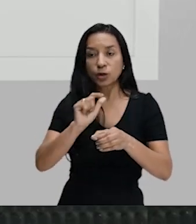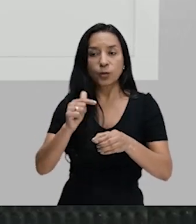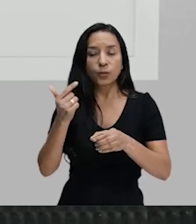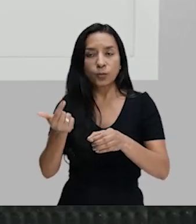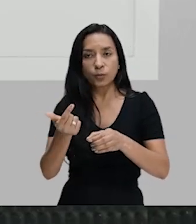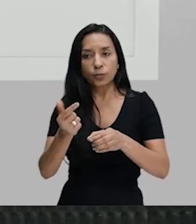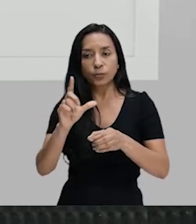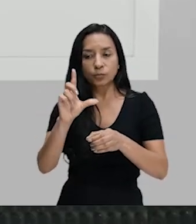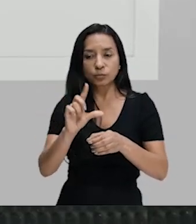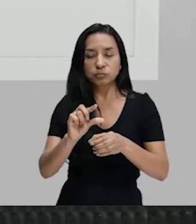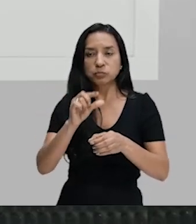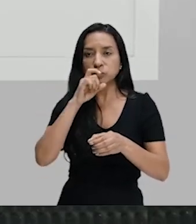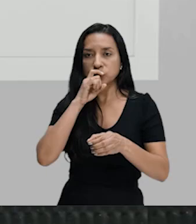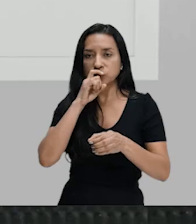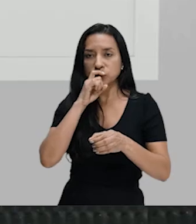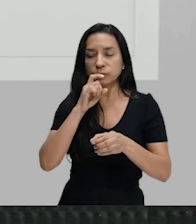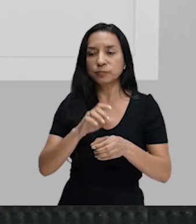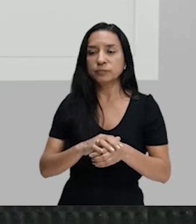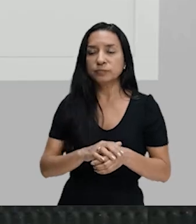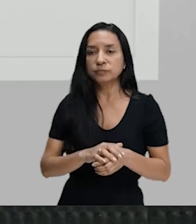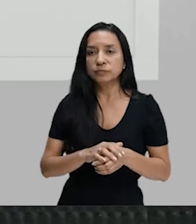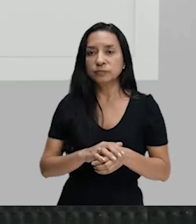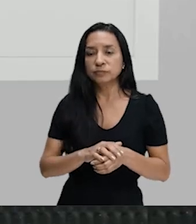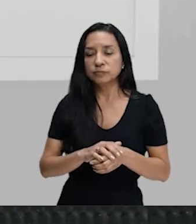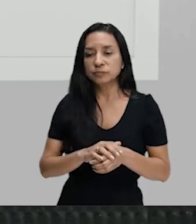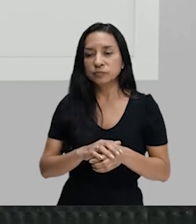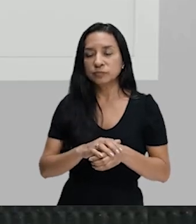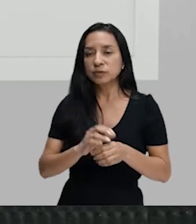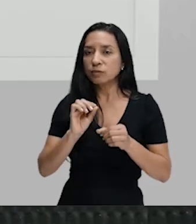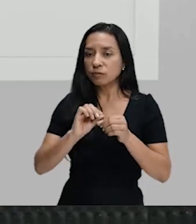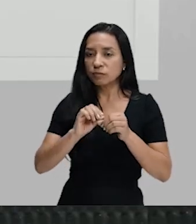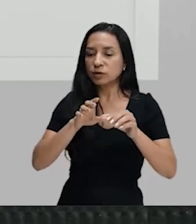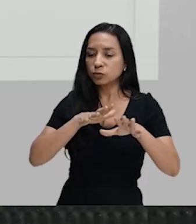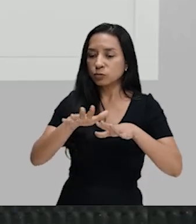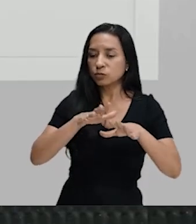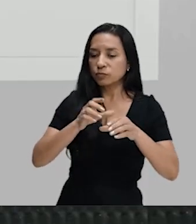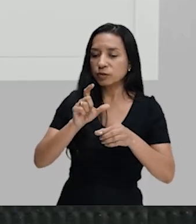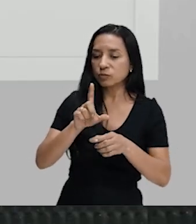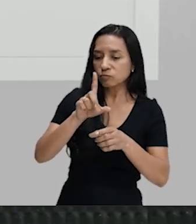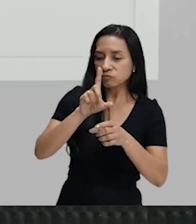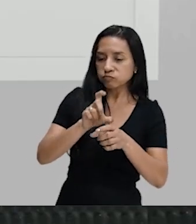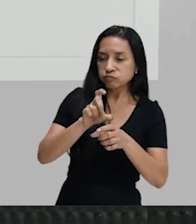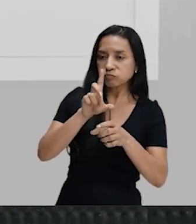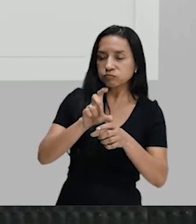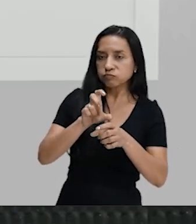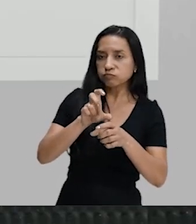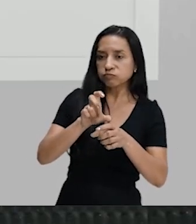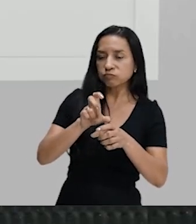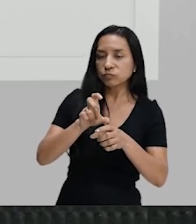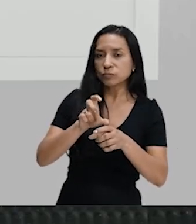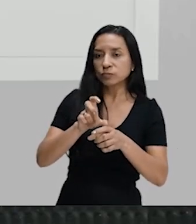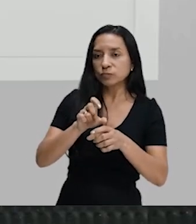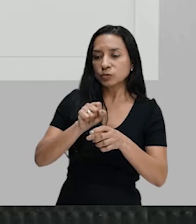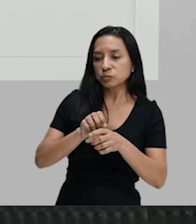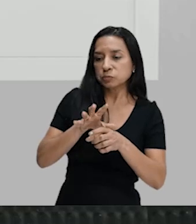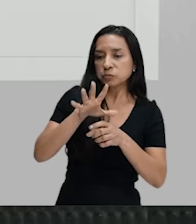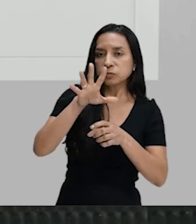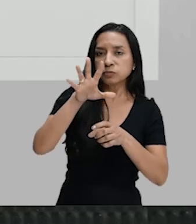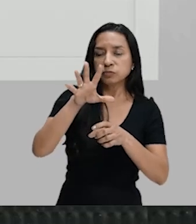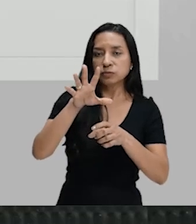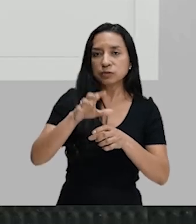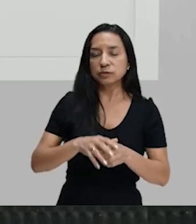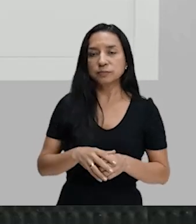que ela resfria, certo? Quando você faz um movimento de compressão e de expansão desse gás, tá